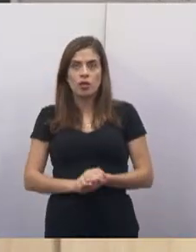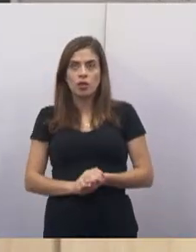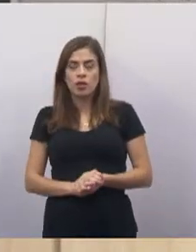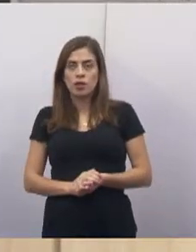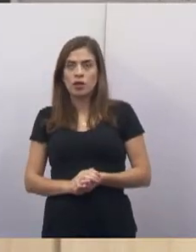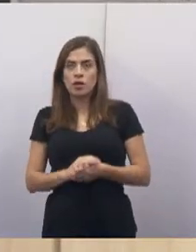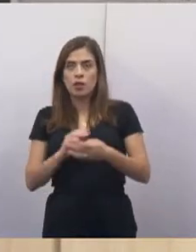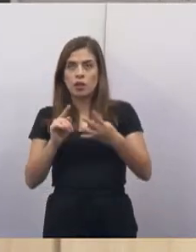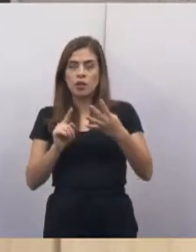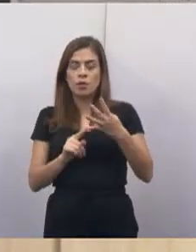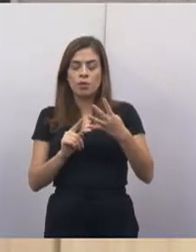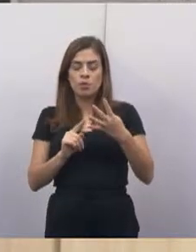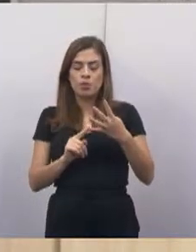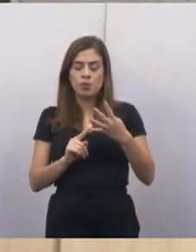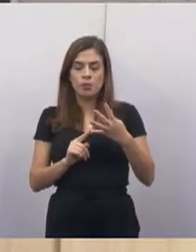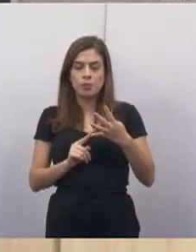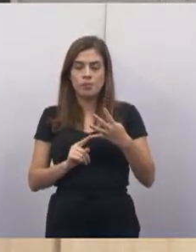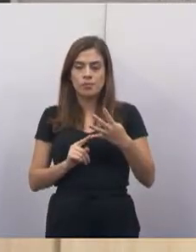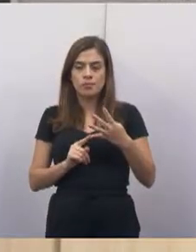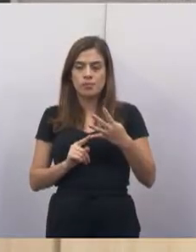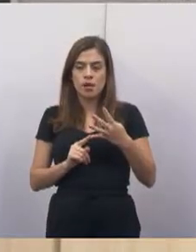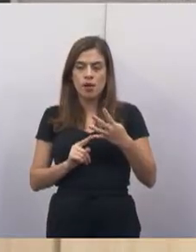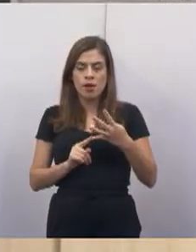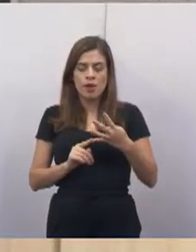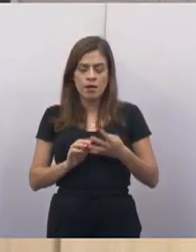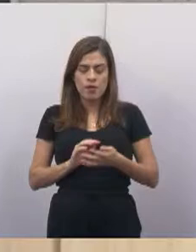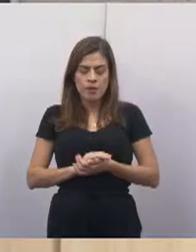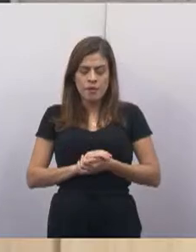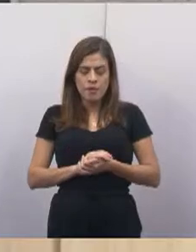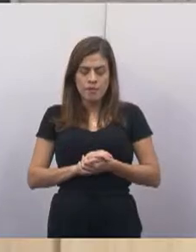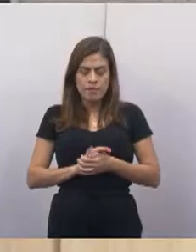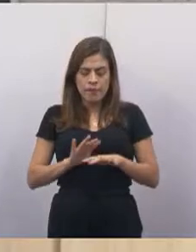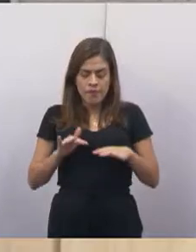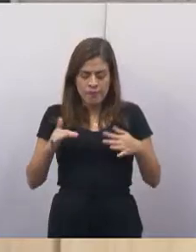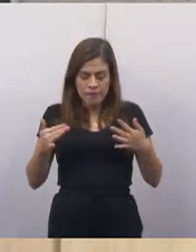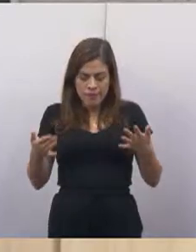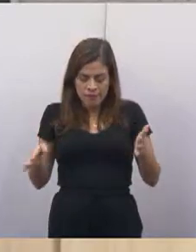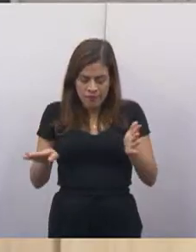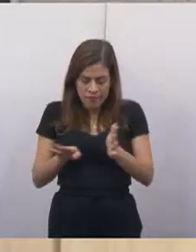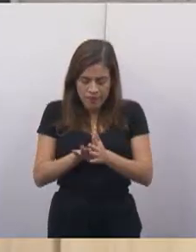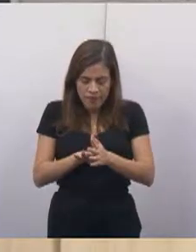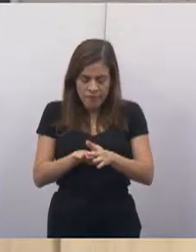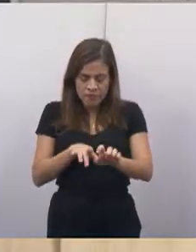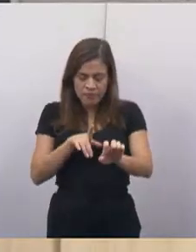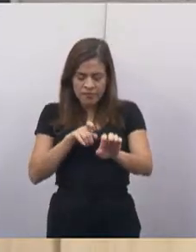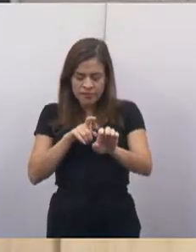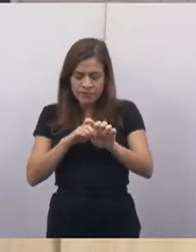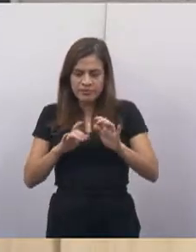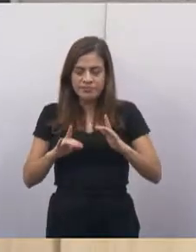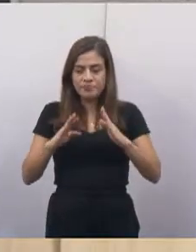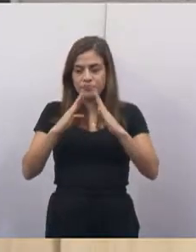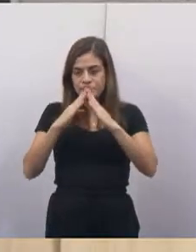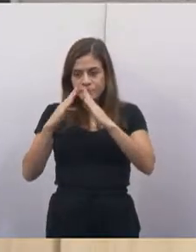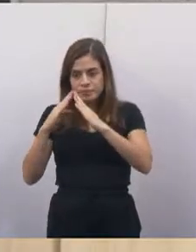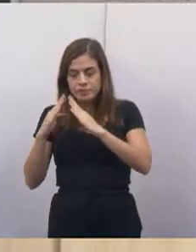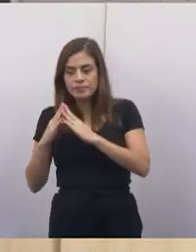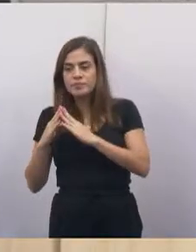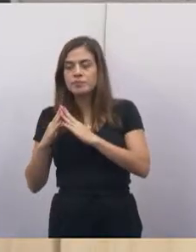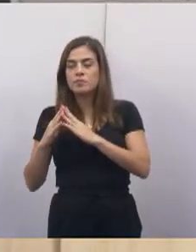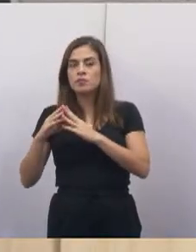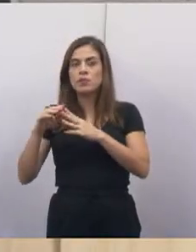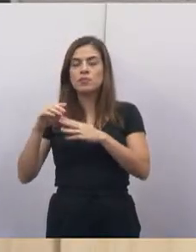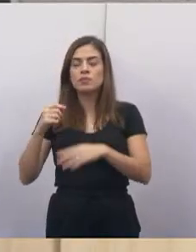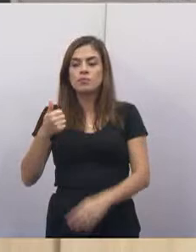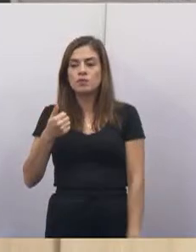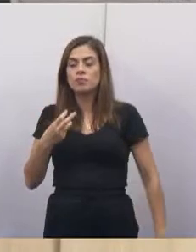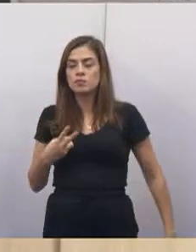4. Quando chegar de novo empreendimento imobiliário e residencial, com as 12 novas torres,